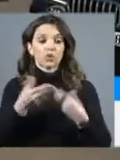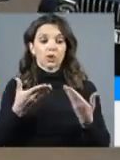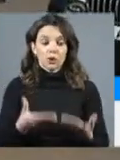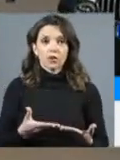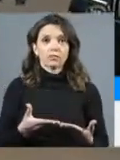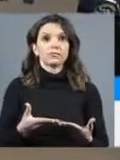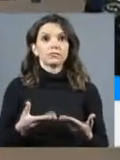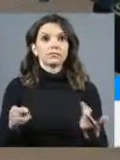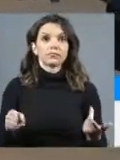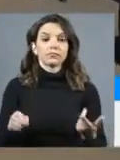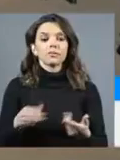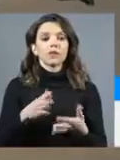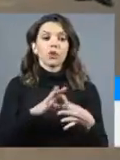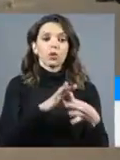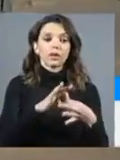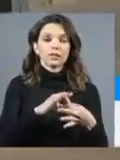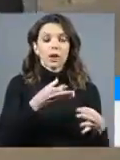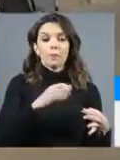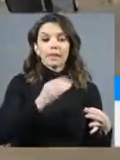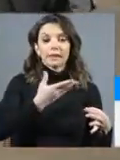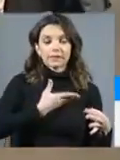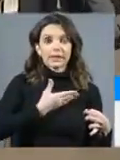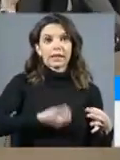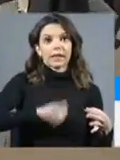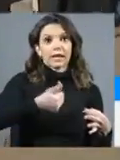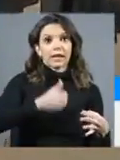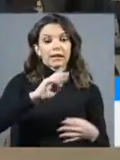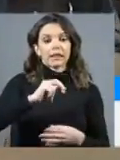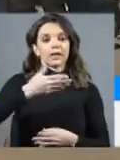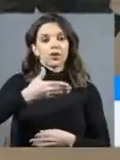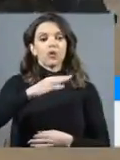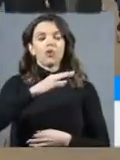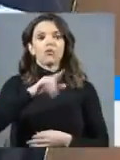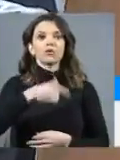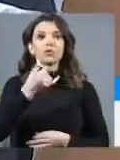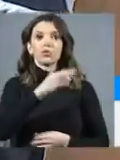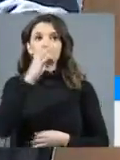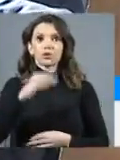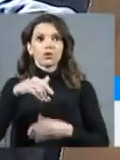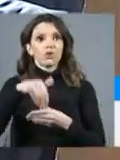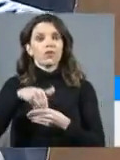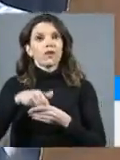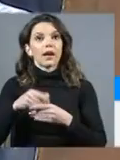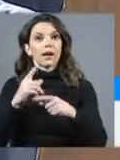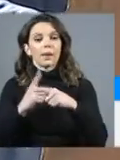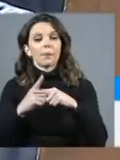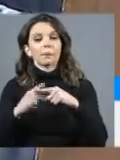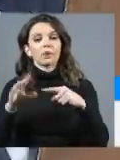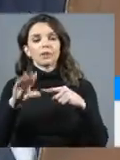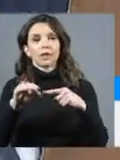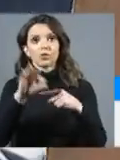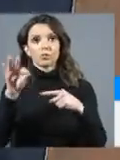o PSD vencia com 32,2% dos votos, mais 10 pontos percentuais em relação ao